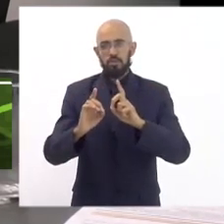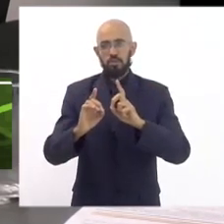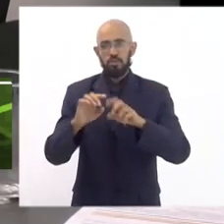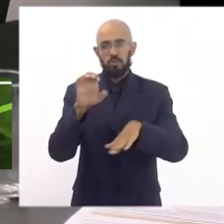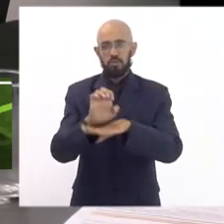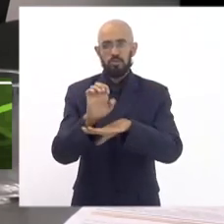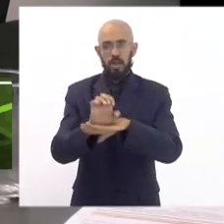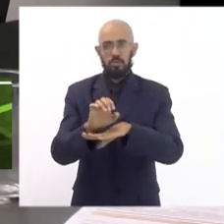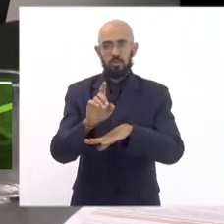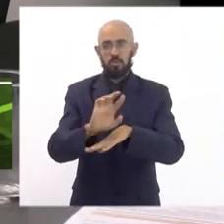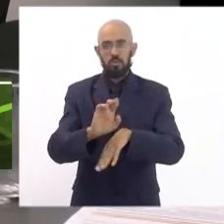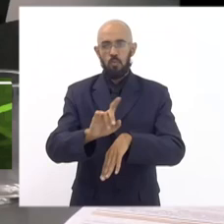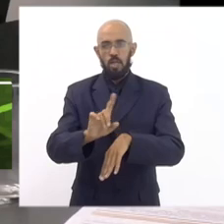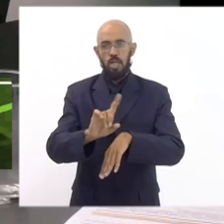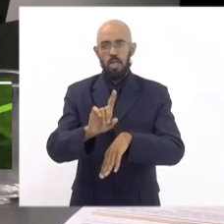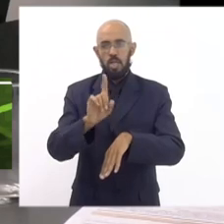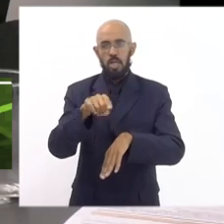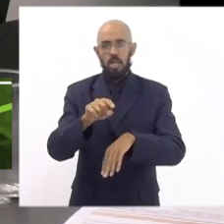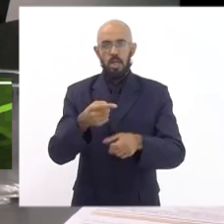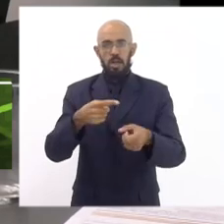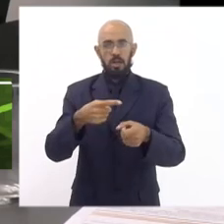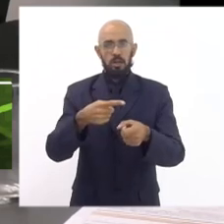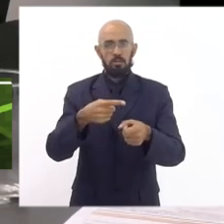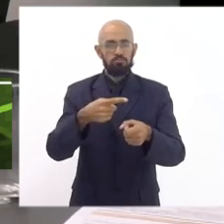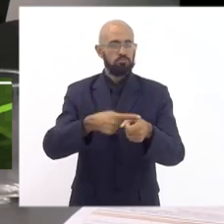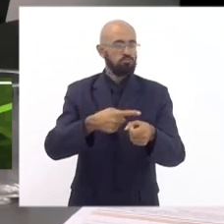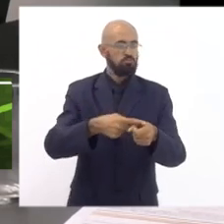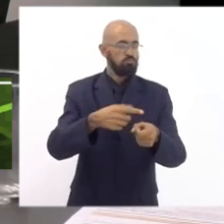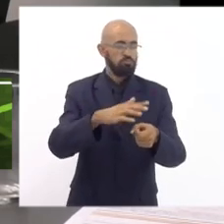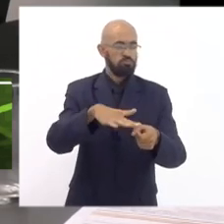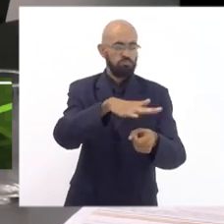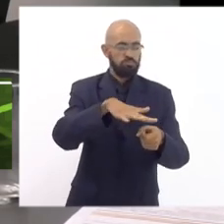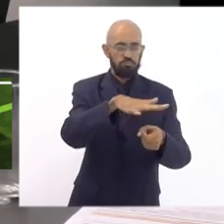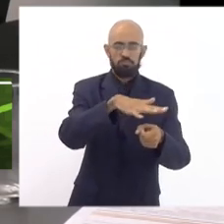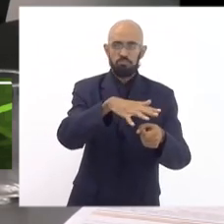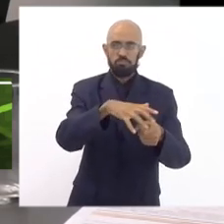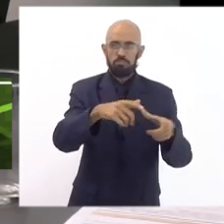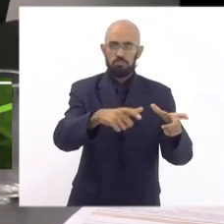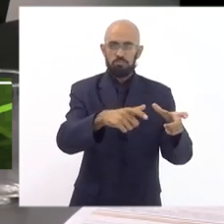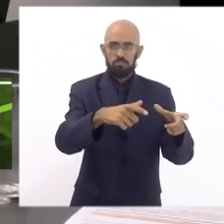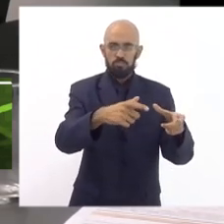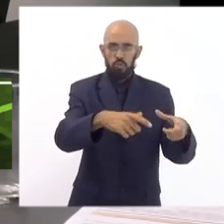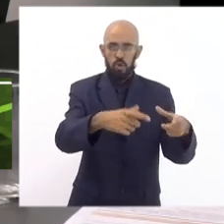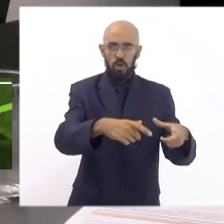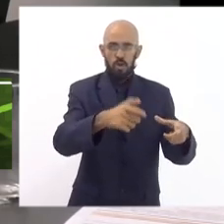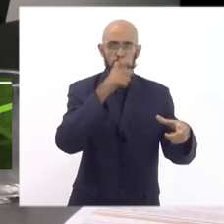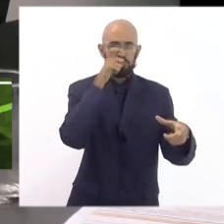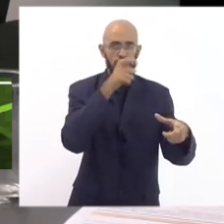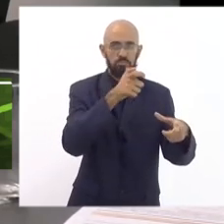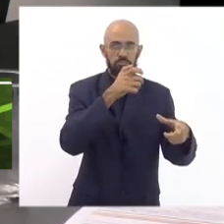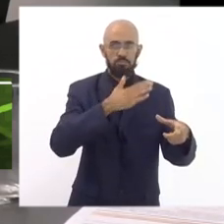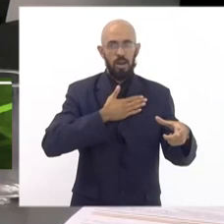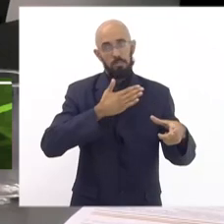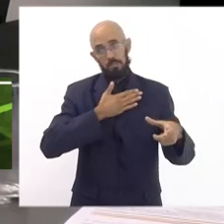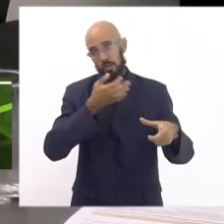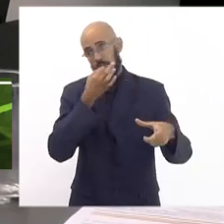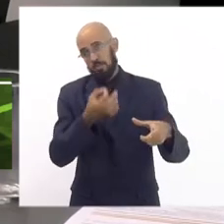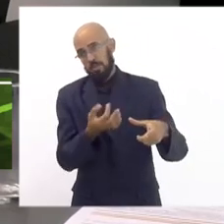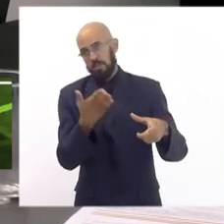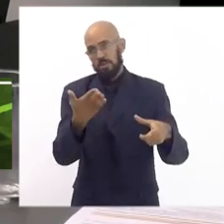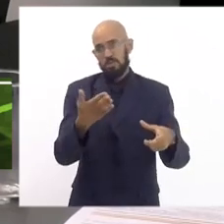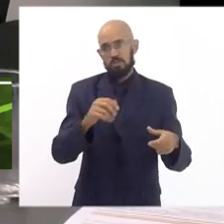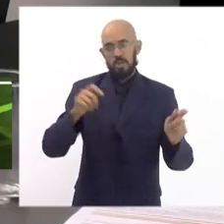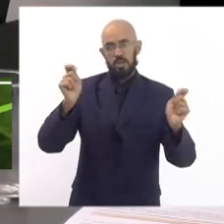sinalização urbanística ali, uma coisa delimitando área de interesse, que, ao meu ver, salvo melhor juízo, seria